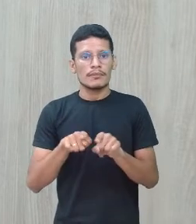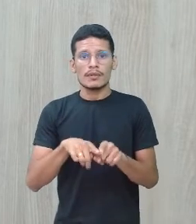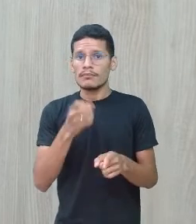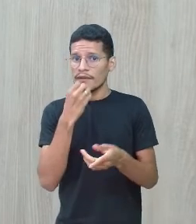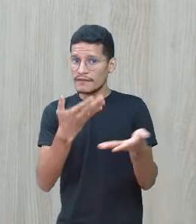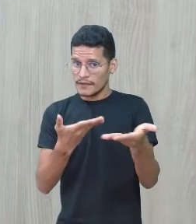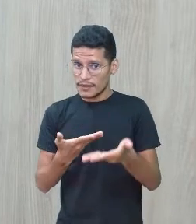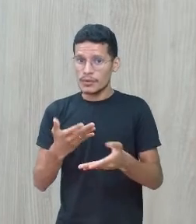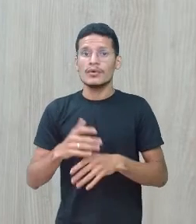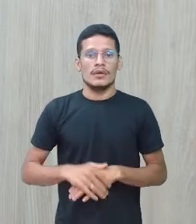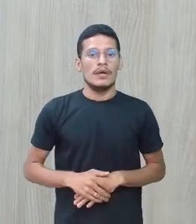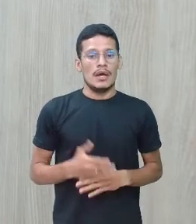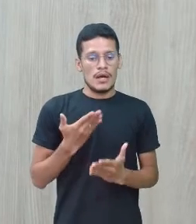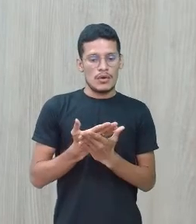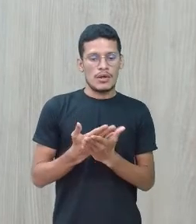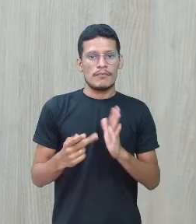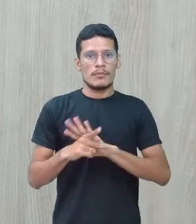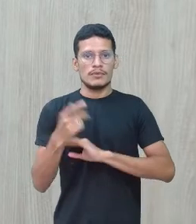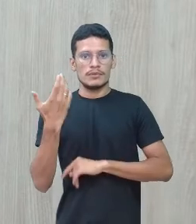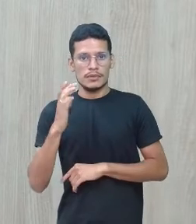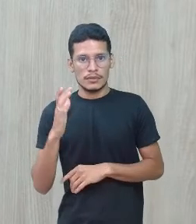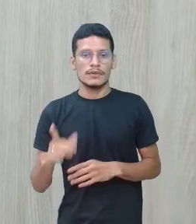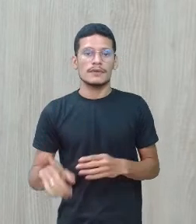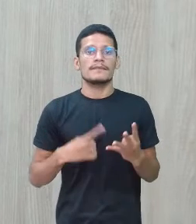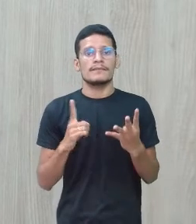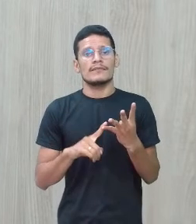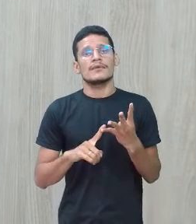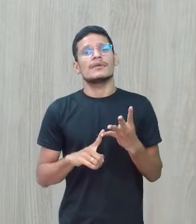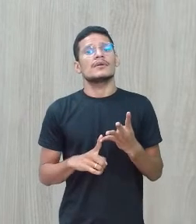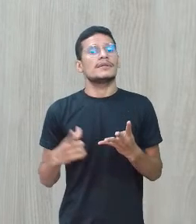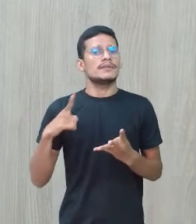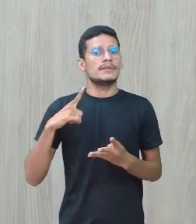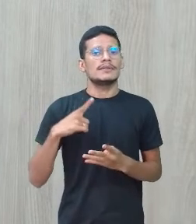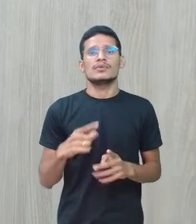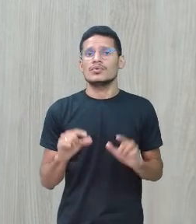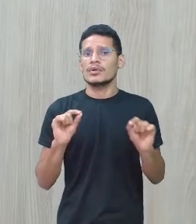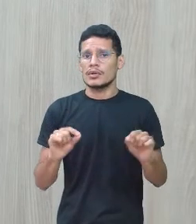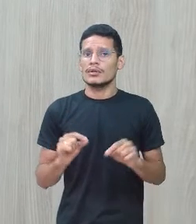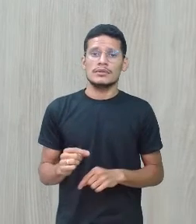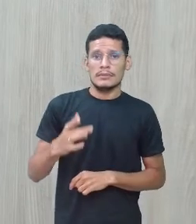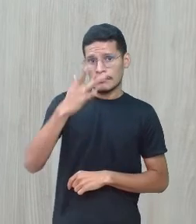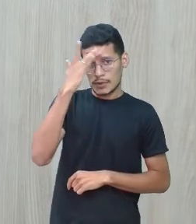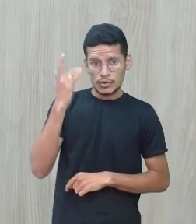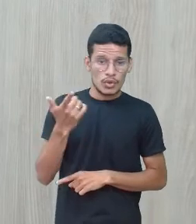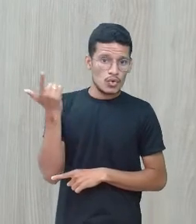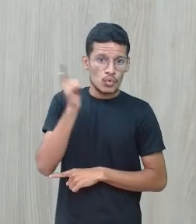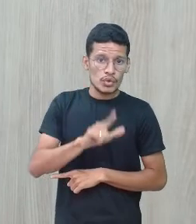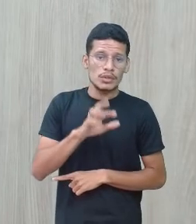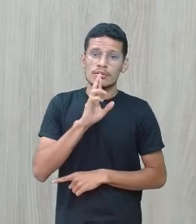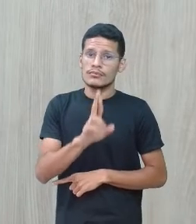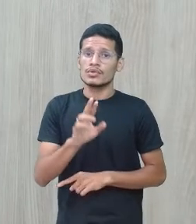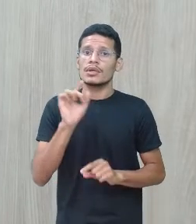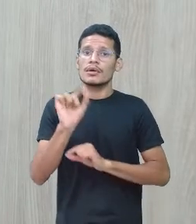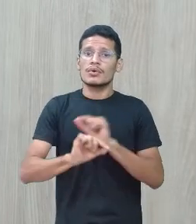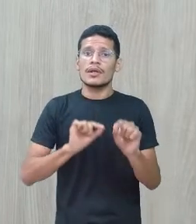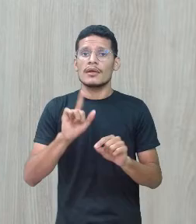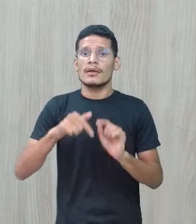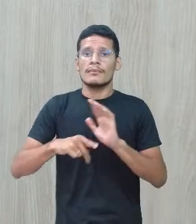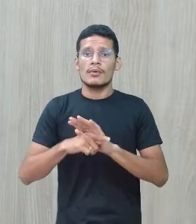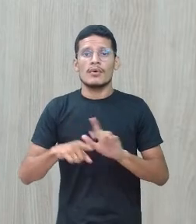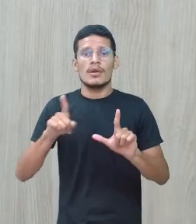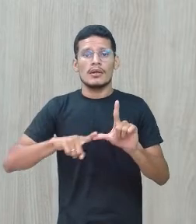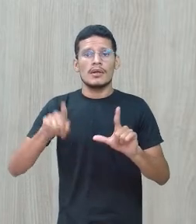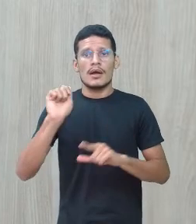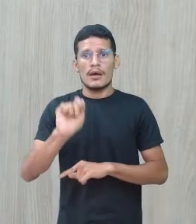bem-vindo, Geraldo, né? A aula de ciência. Então, aí, Cláudia, quem está ganhando aqui nas respostas é a